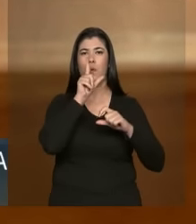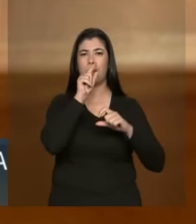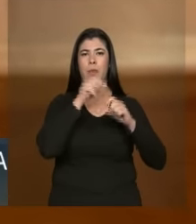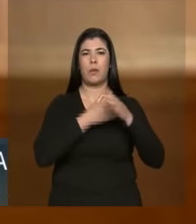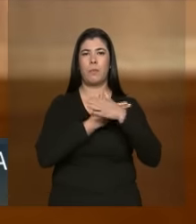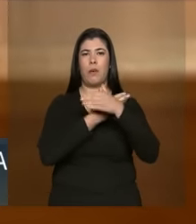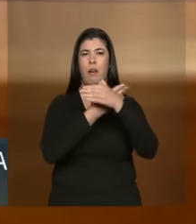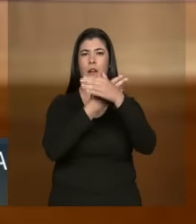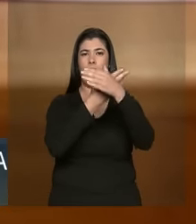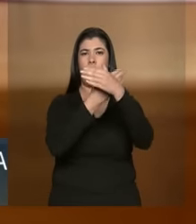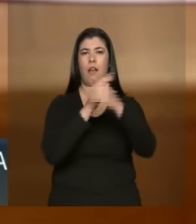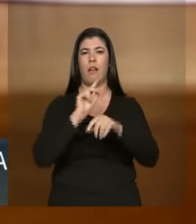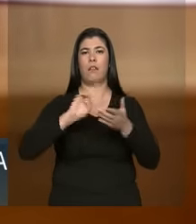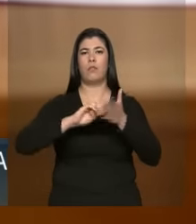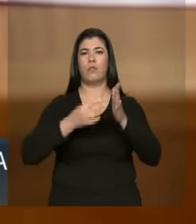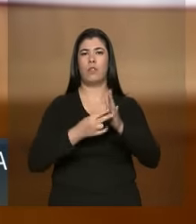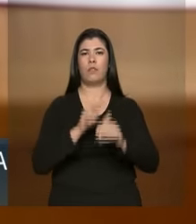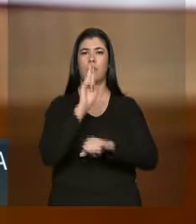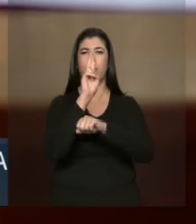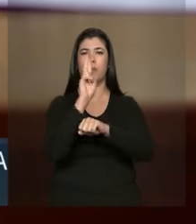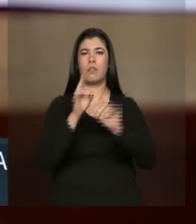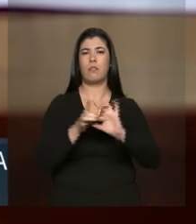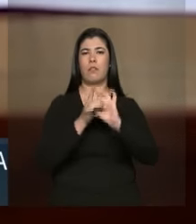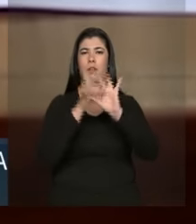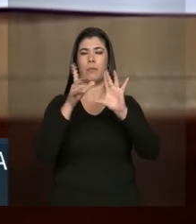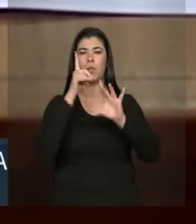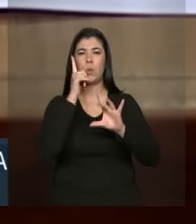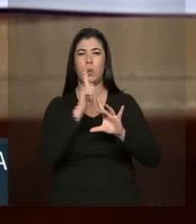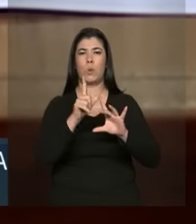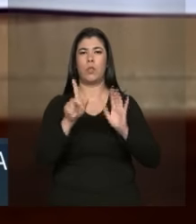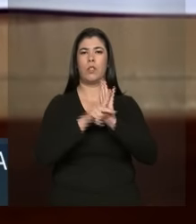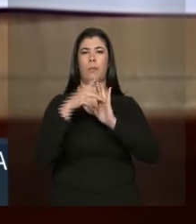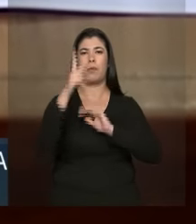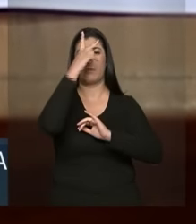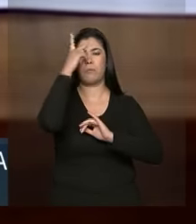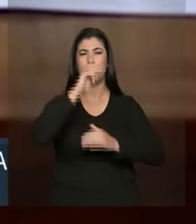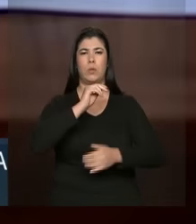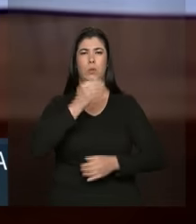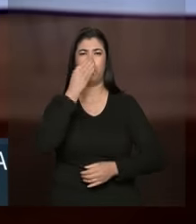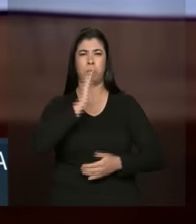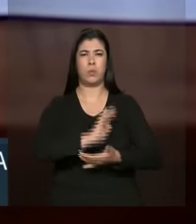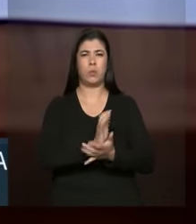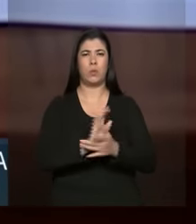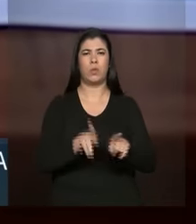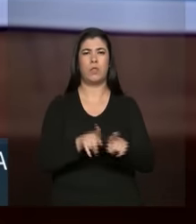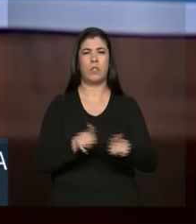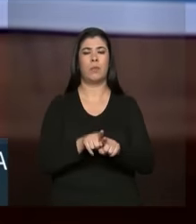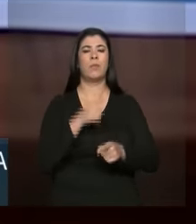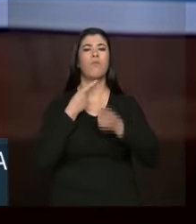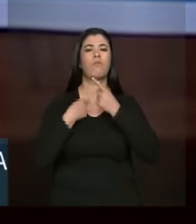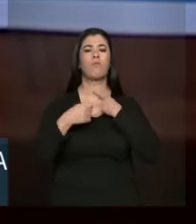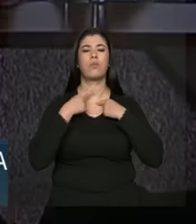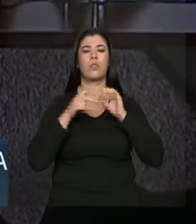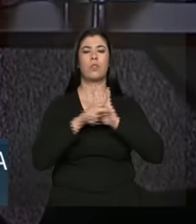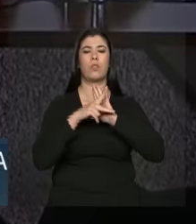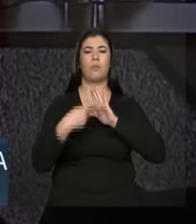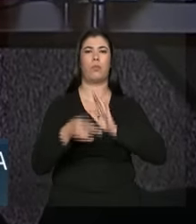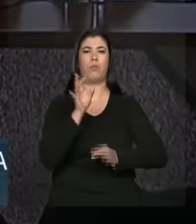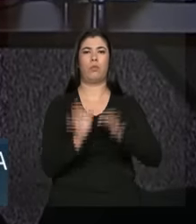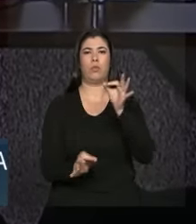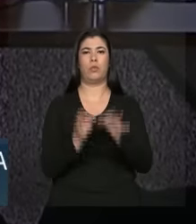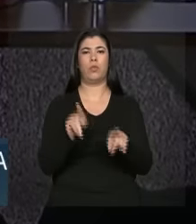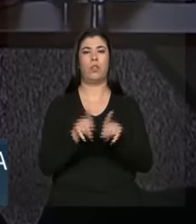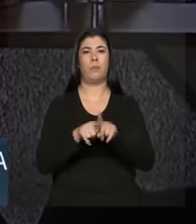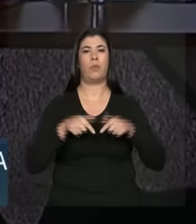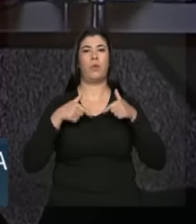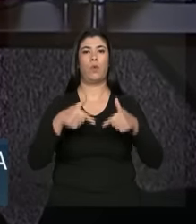esperança a liberdade conquistada pelos oprimidos e os anseios de justiça e combate